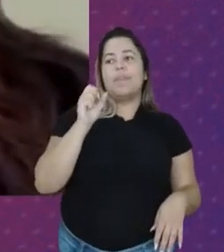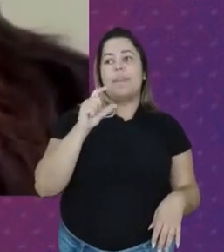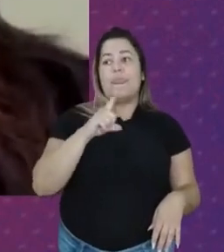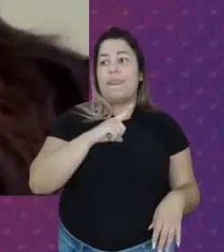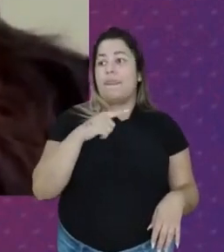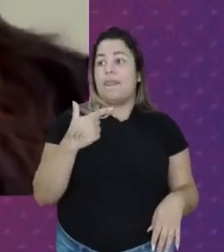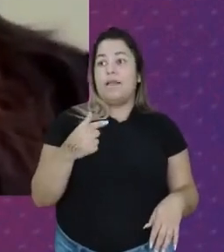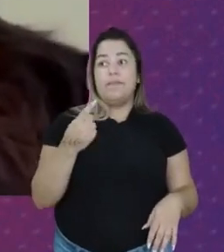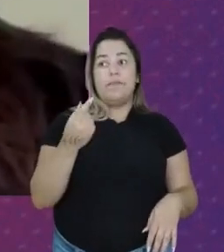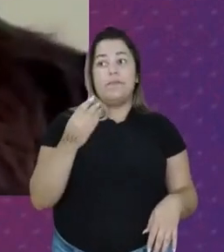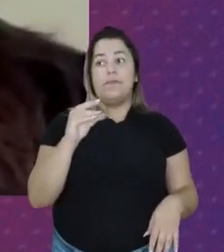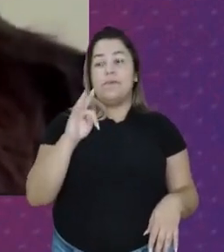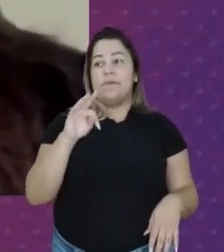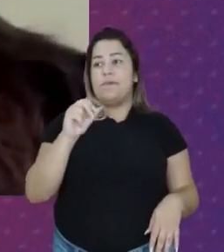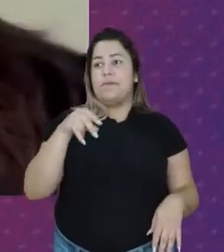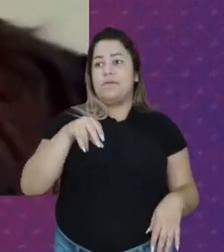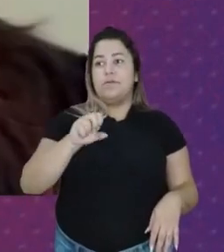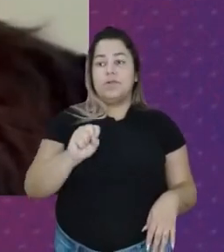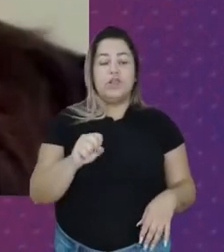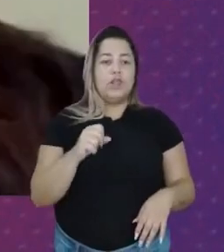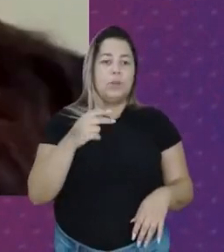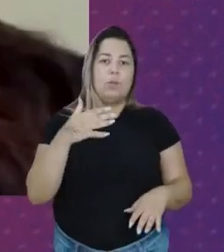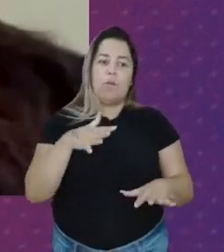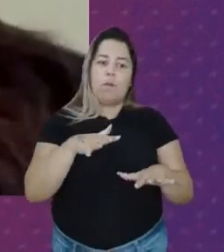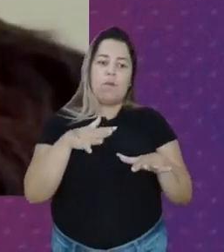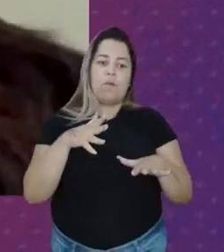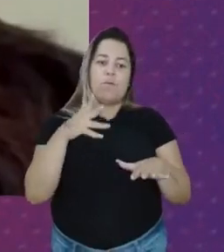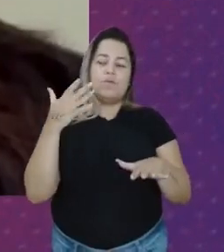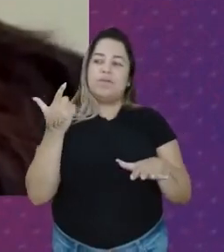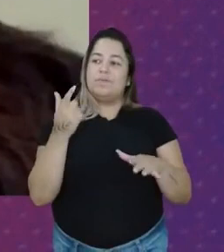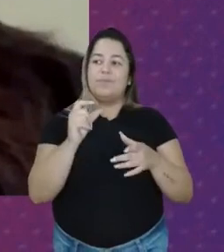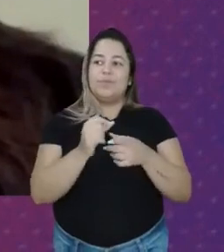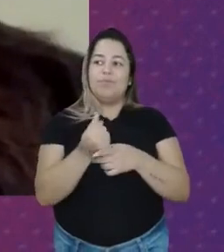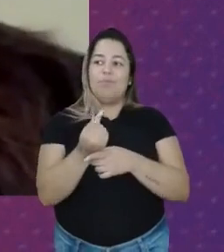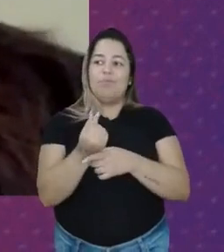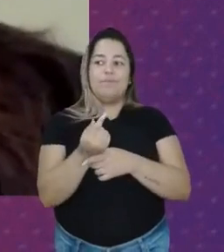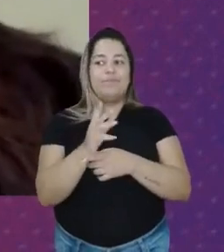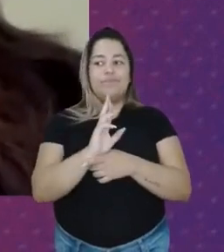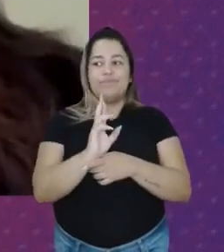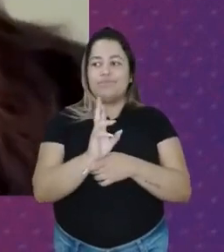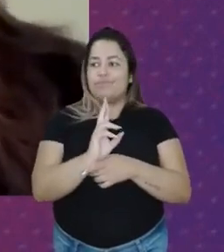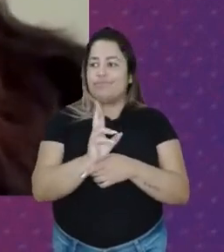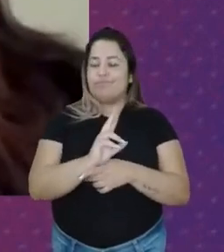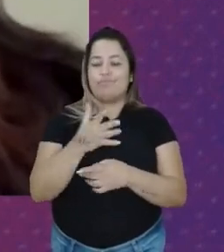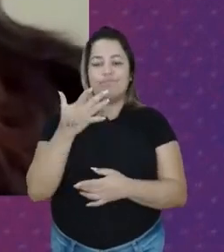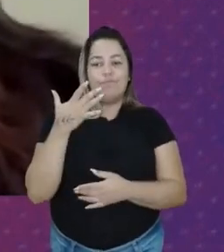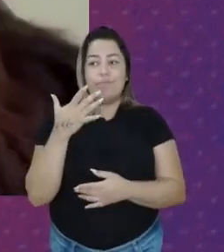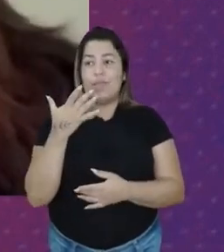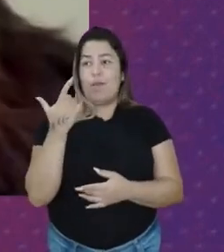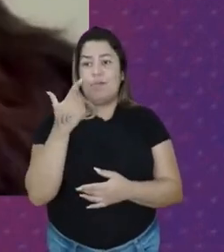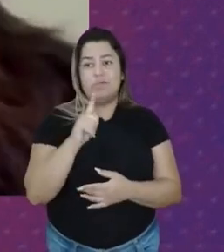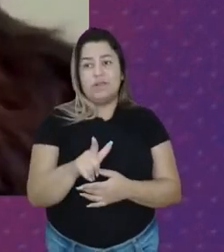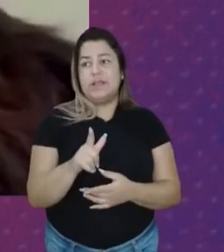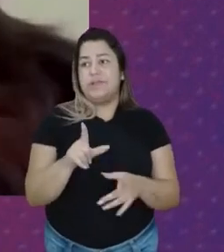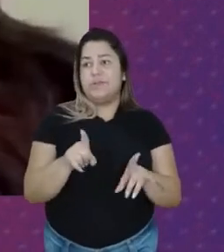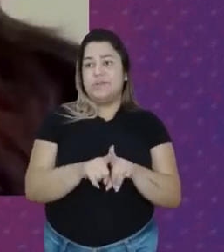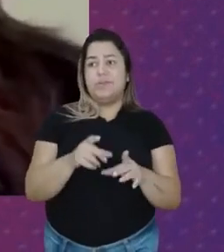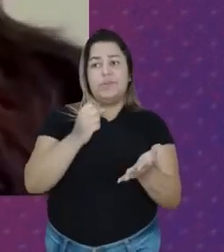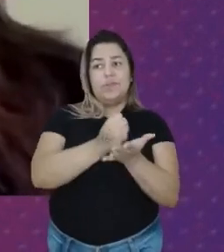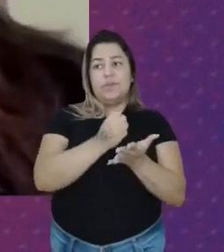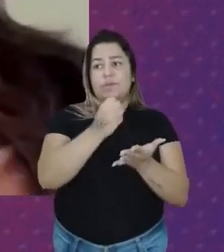conta bancária aberta, você não consegue fazer nenhuma movimentação financeira, né? E não consegue contratar ninguém, tem que